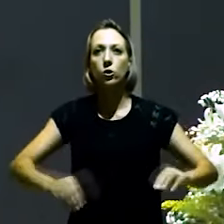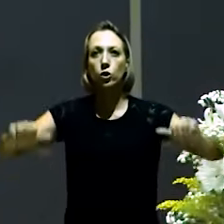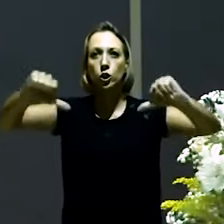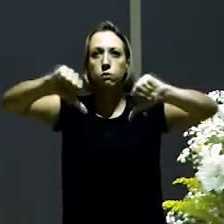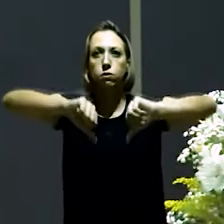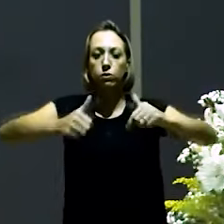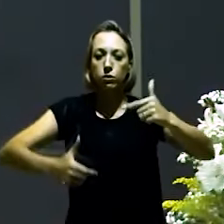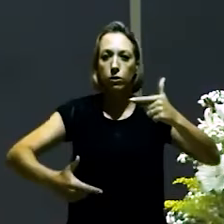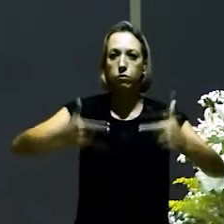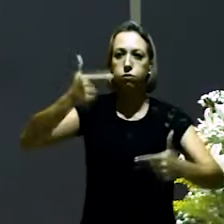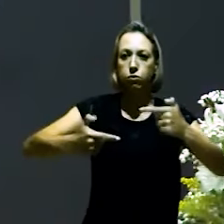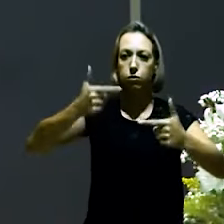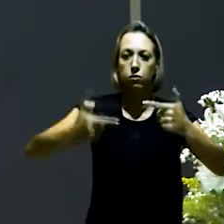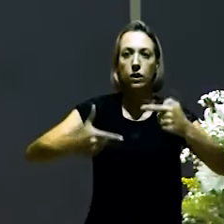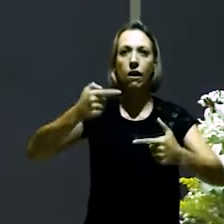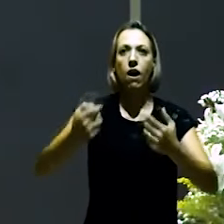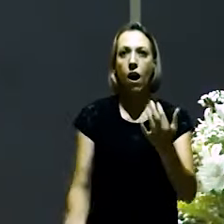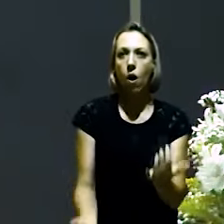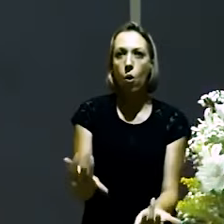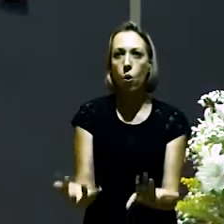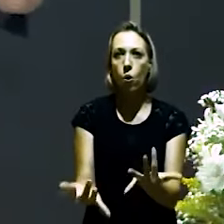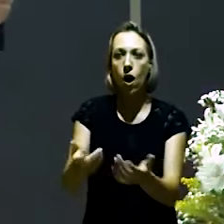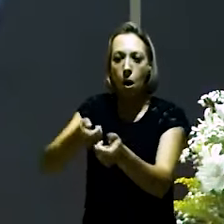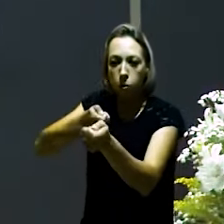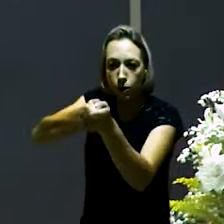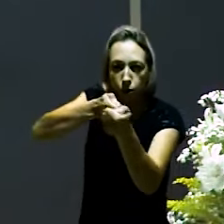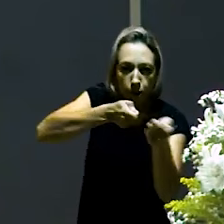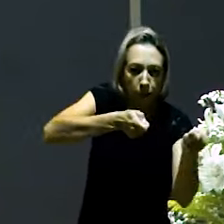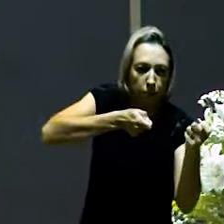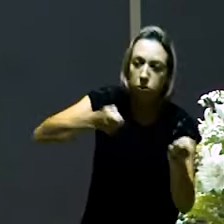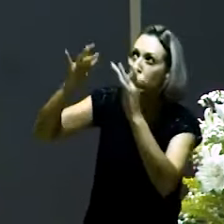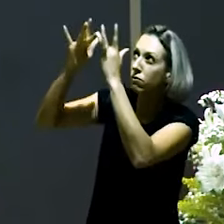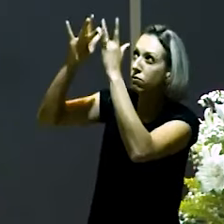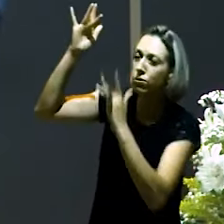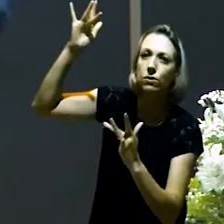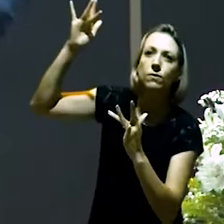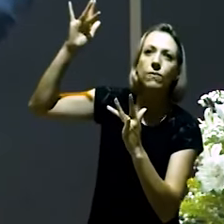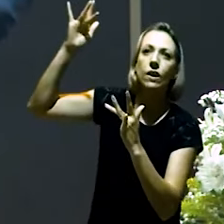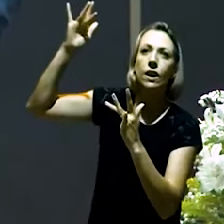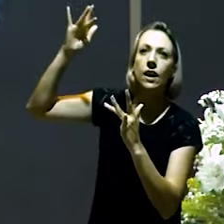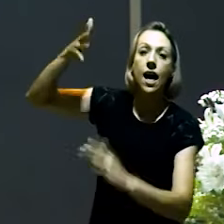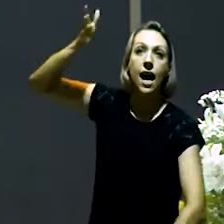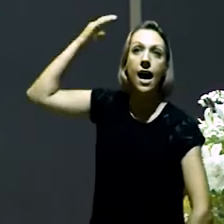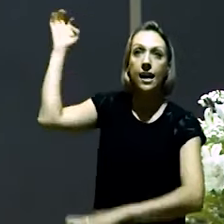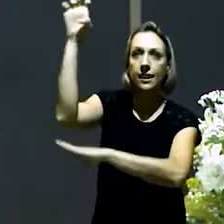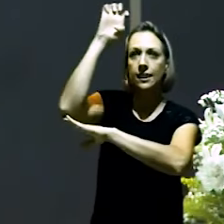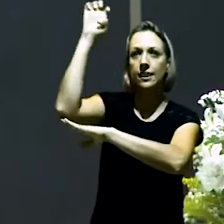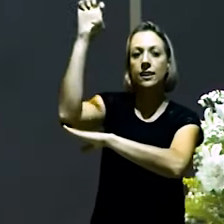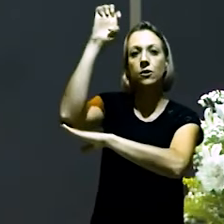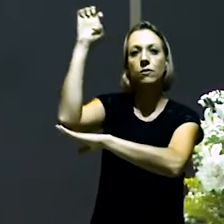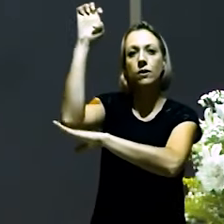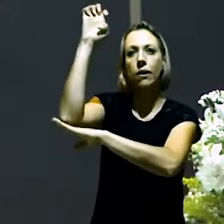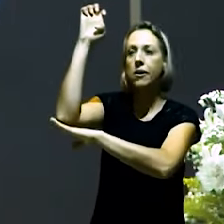inferno. Perdemos uma batalha para o diabo no momento em que caímos em tentação com Adão ali no Éden e nos rebelamos contra